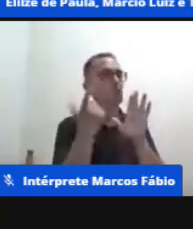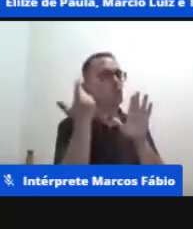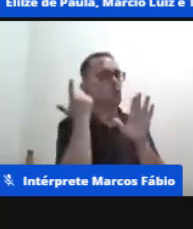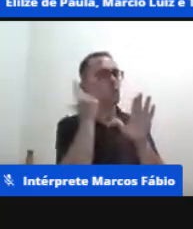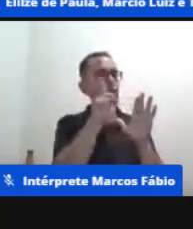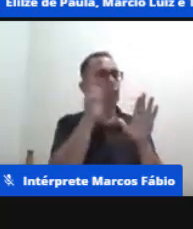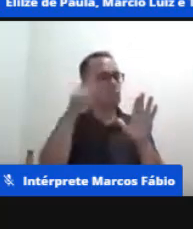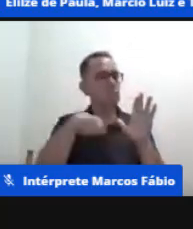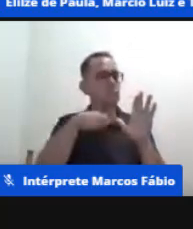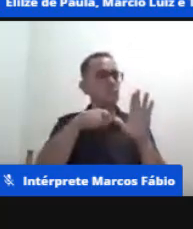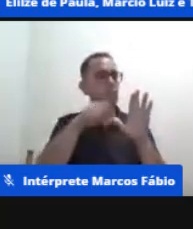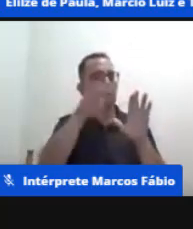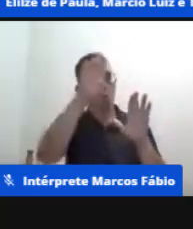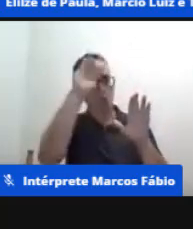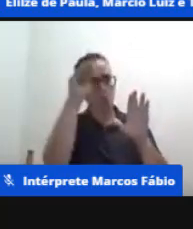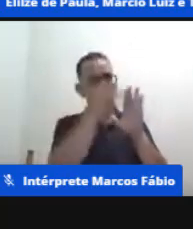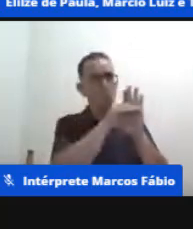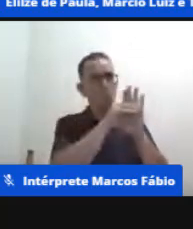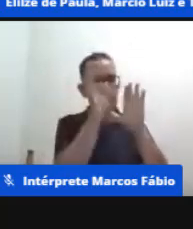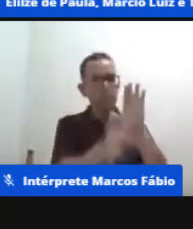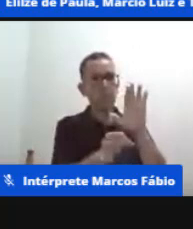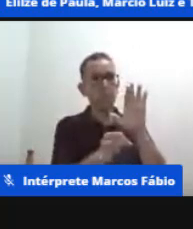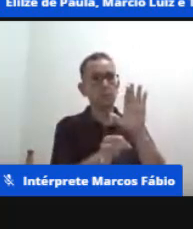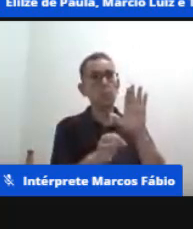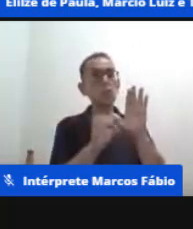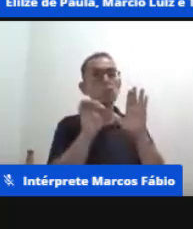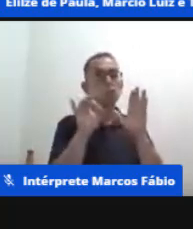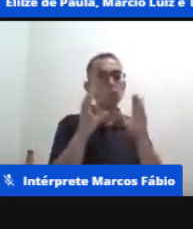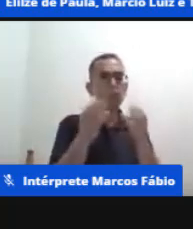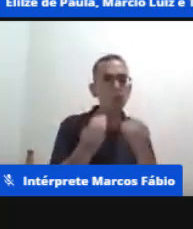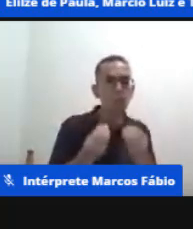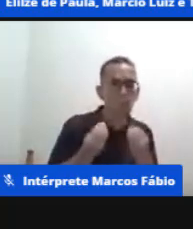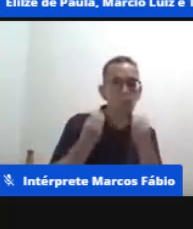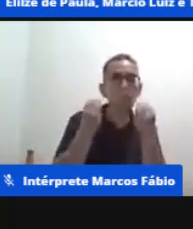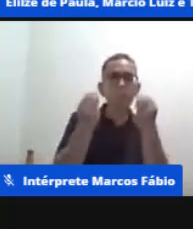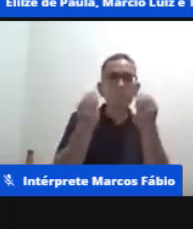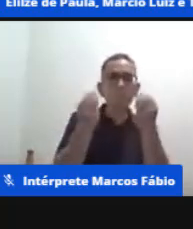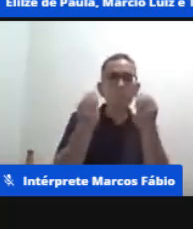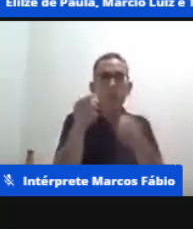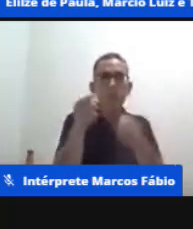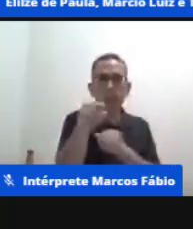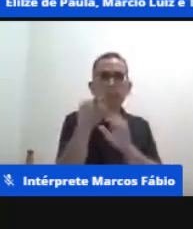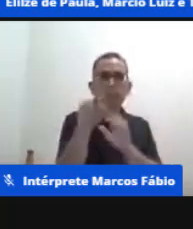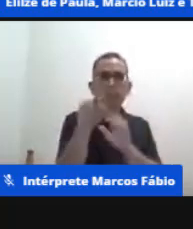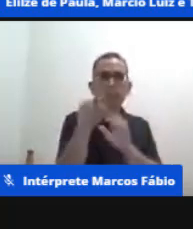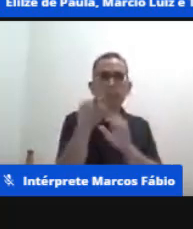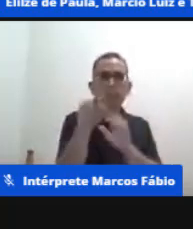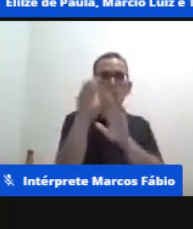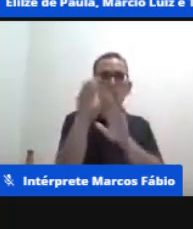aula, né? Nós só trouxemos esse conteúdo de forma